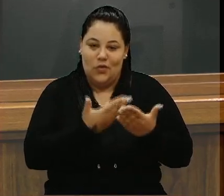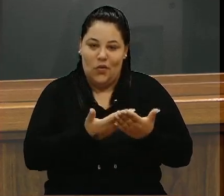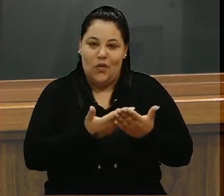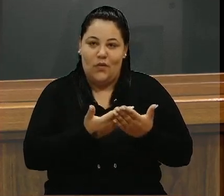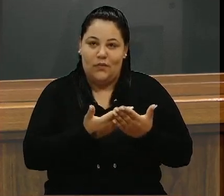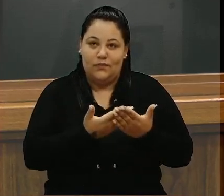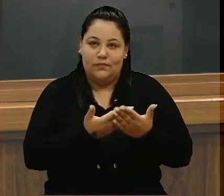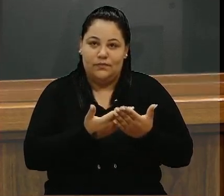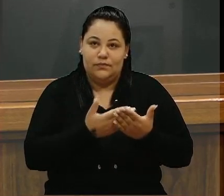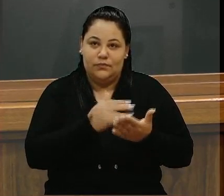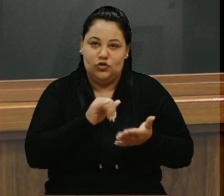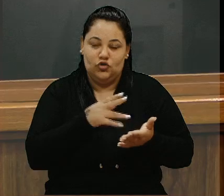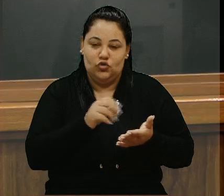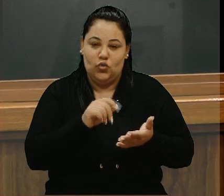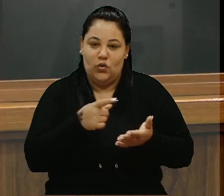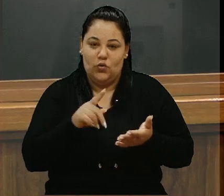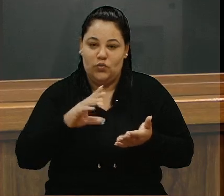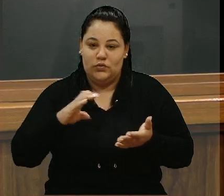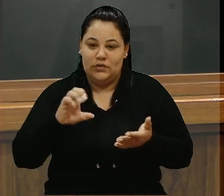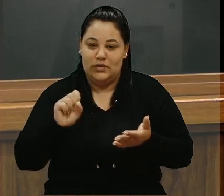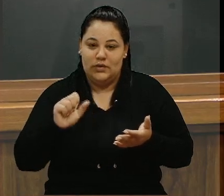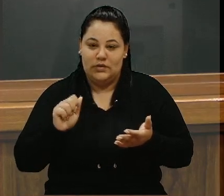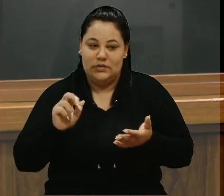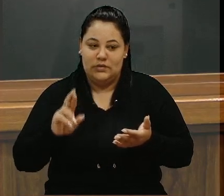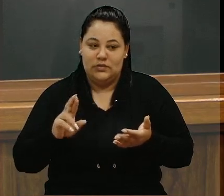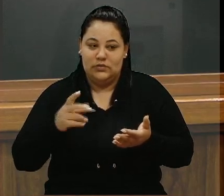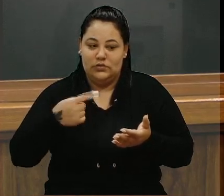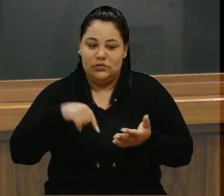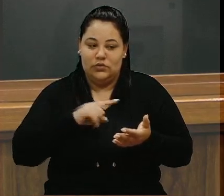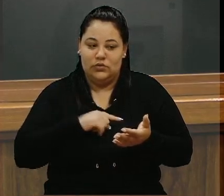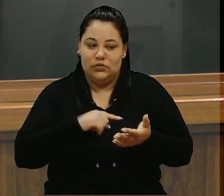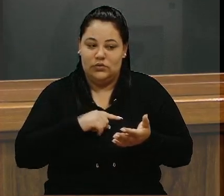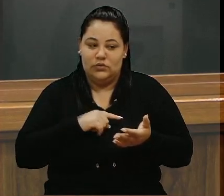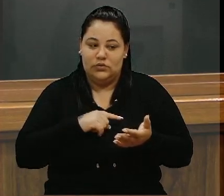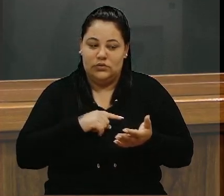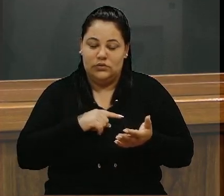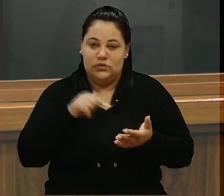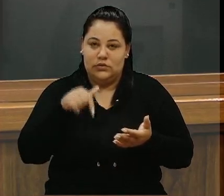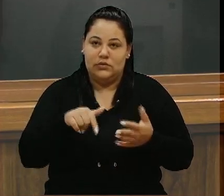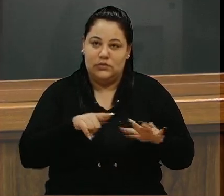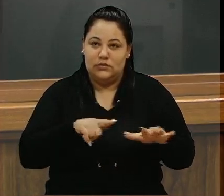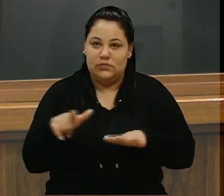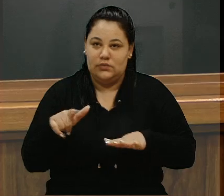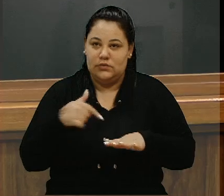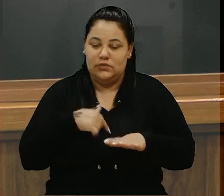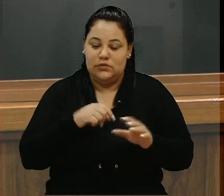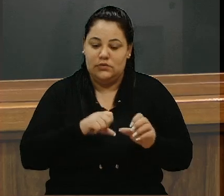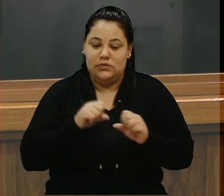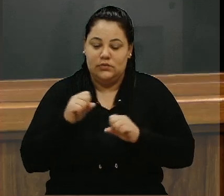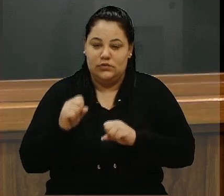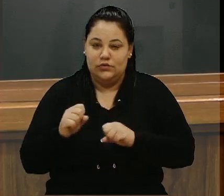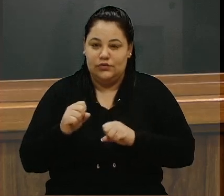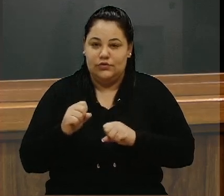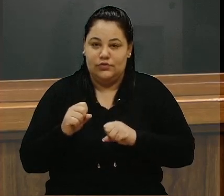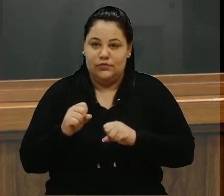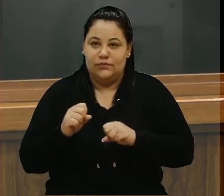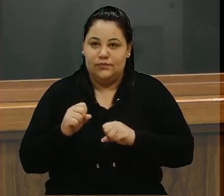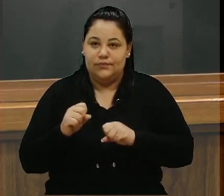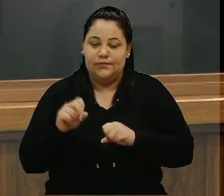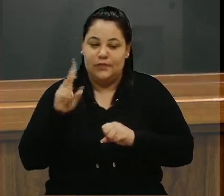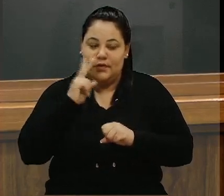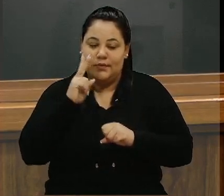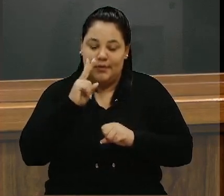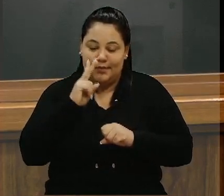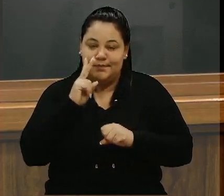João César. Então, nós estamos nesta semana e eu não poderia deixar de passar essa semana sem lembrar